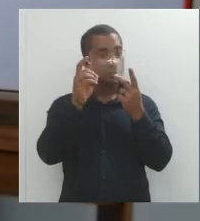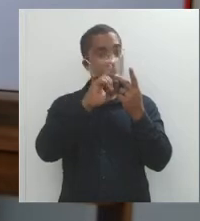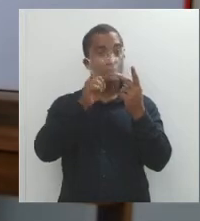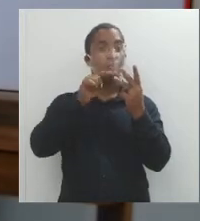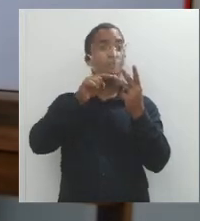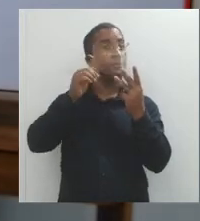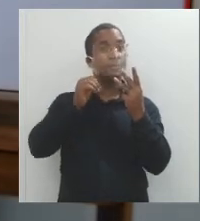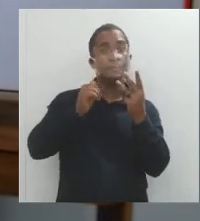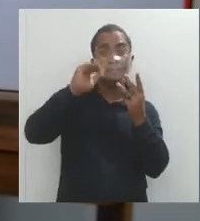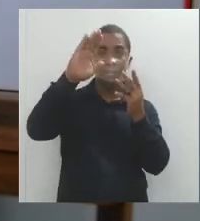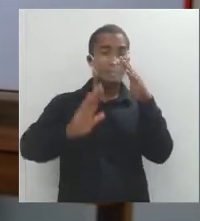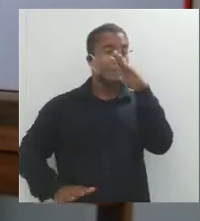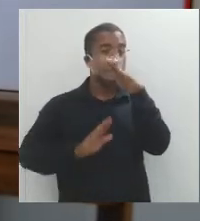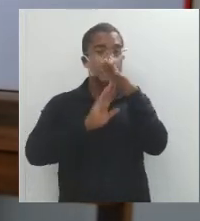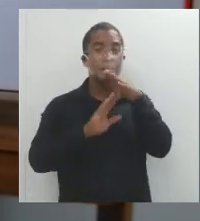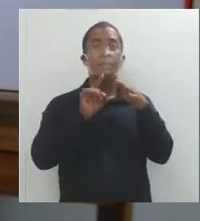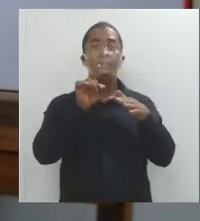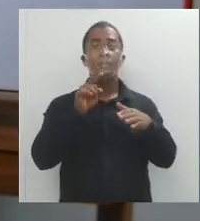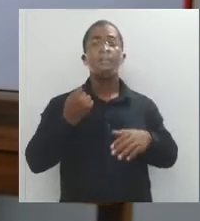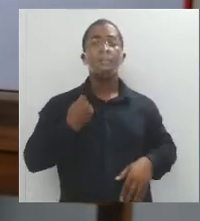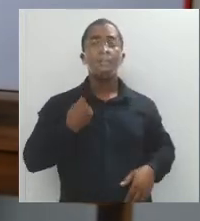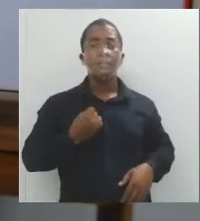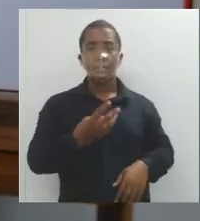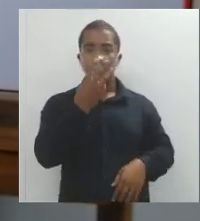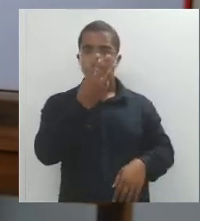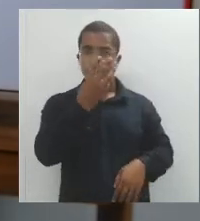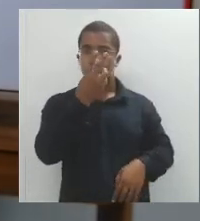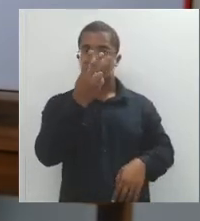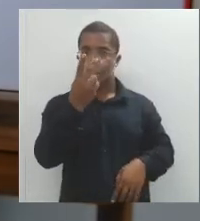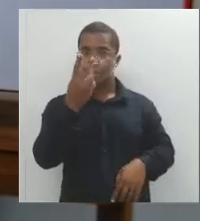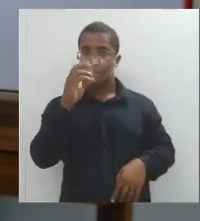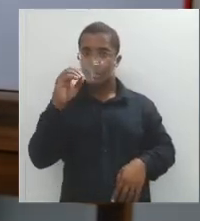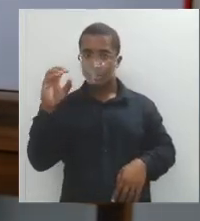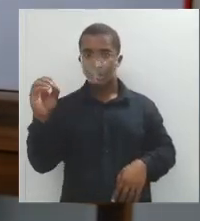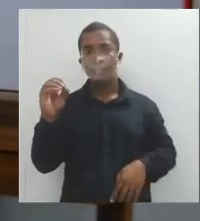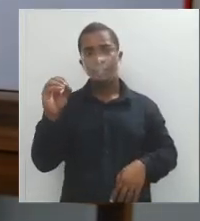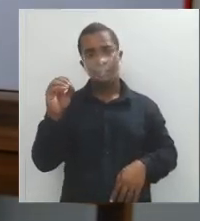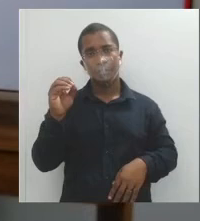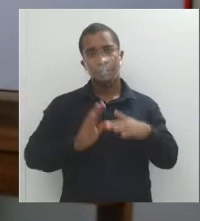Sempre é o máximo. Que no caso ali, ó, é